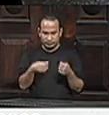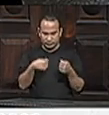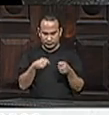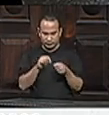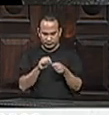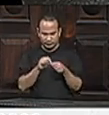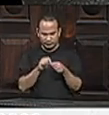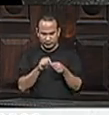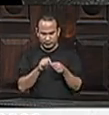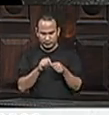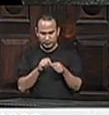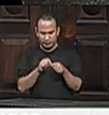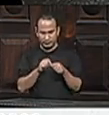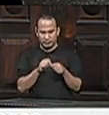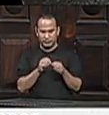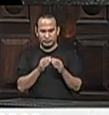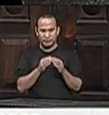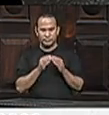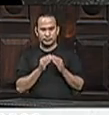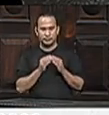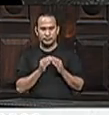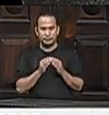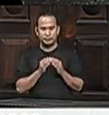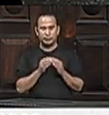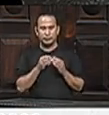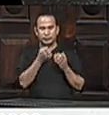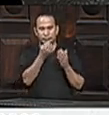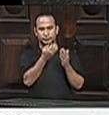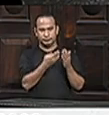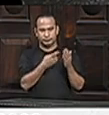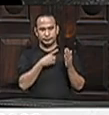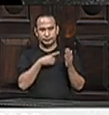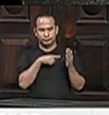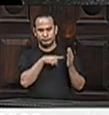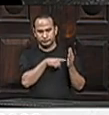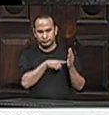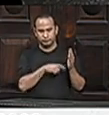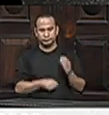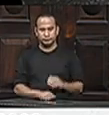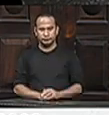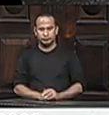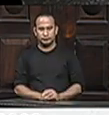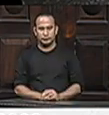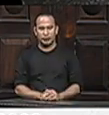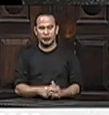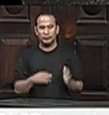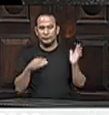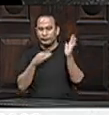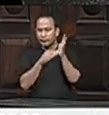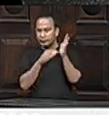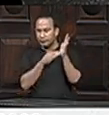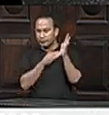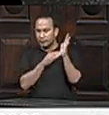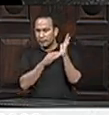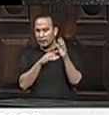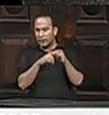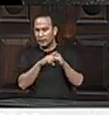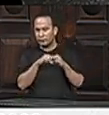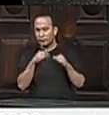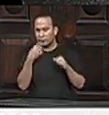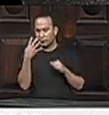das atribuições e prerrogativas a que se refere o inciso 2º do caput do artigo 1º desta lei,